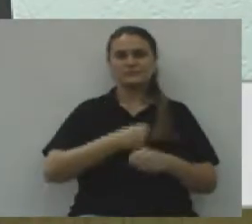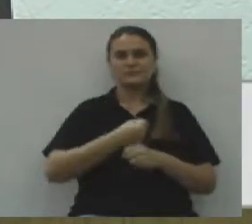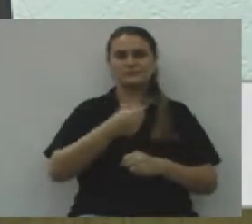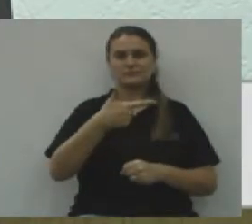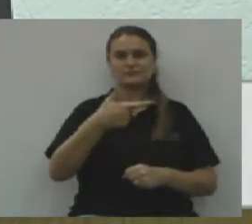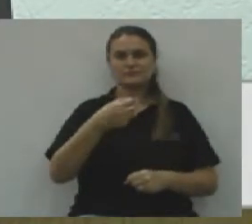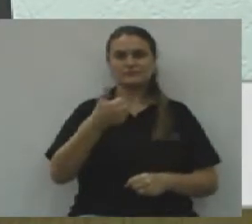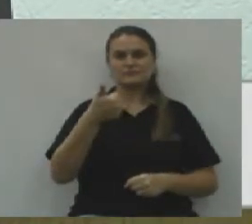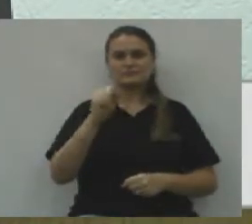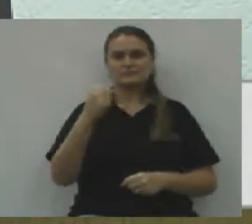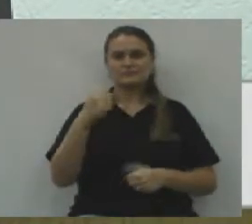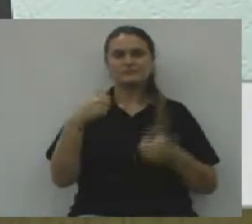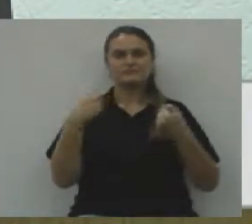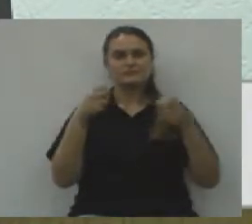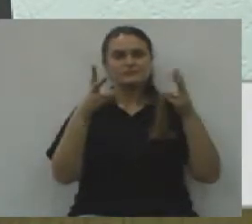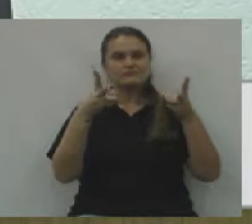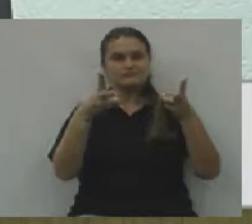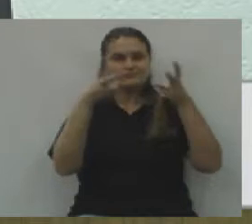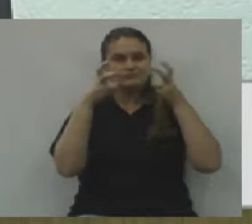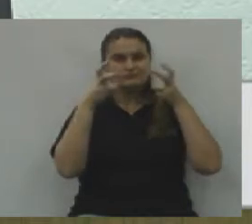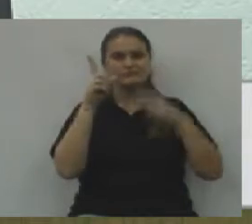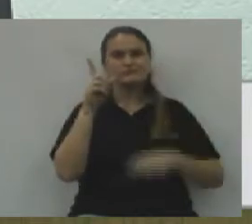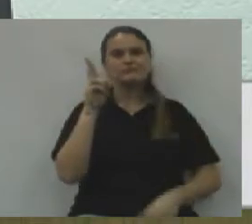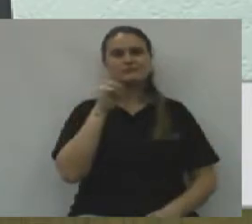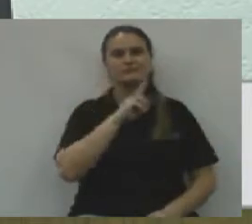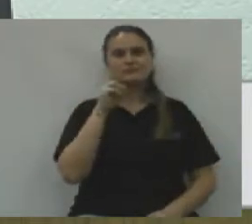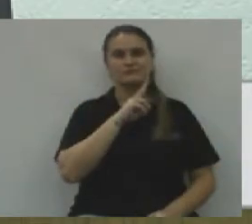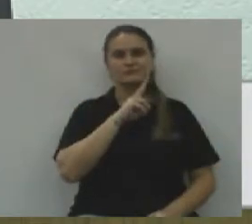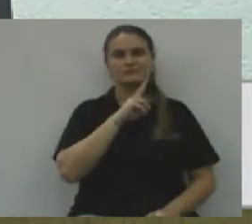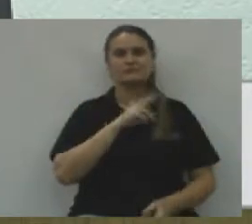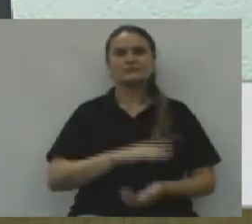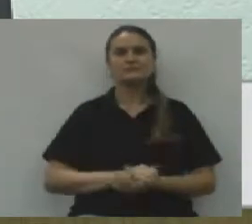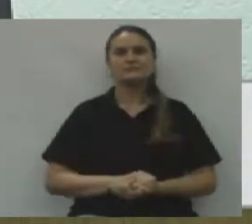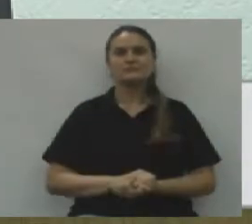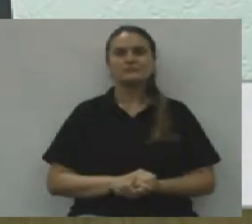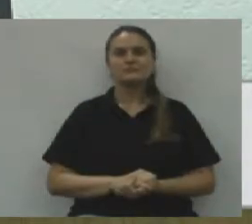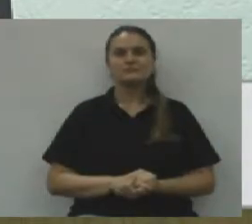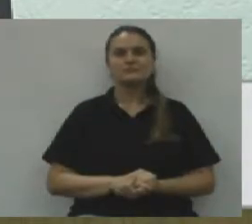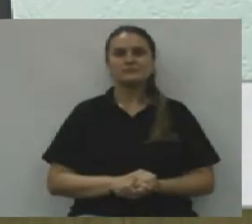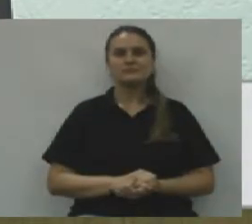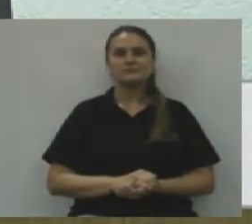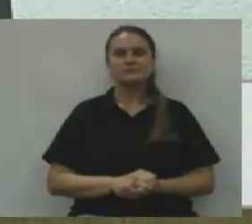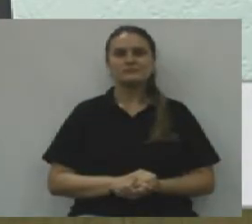11/2018 para devida apreciação em regime de urgência.